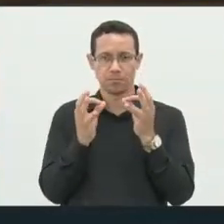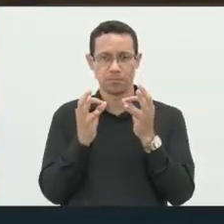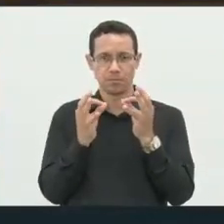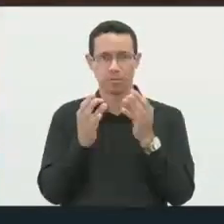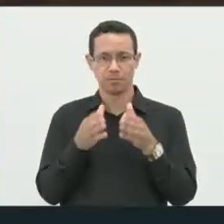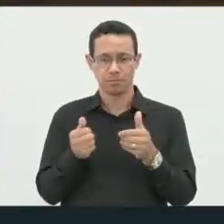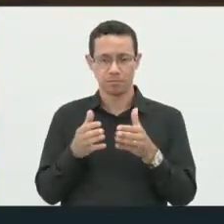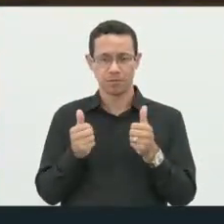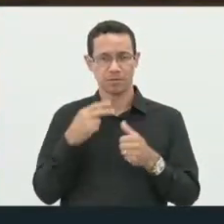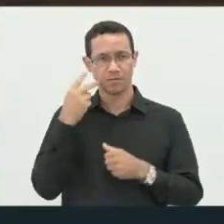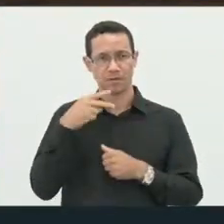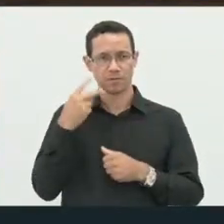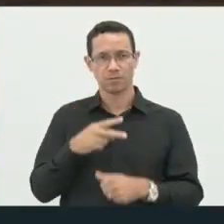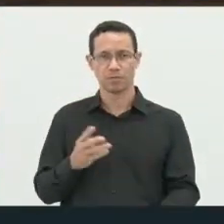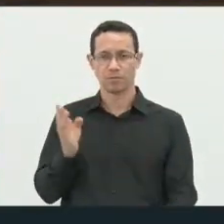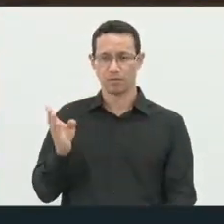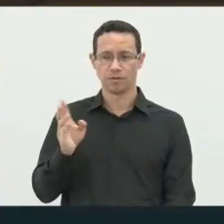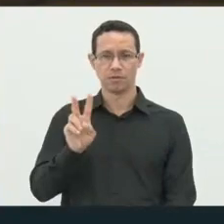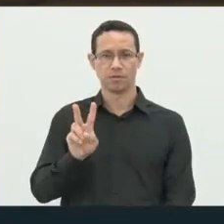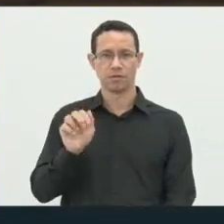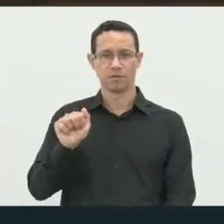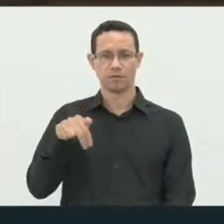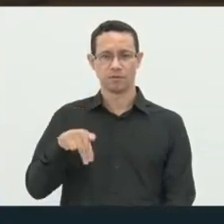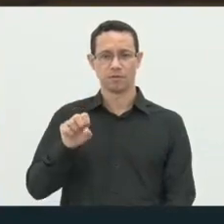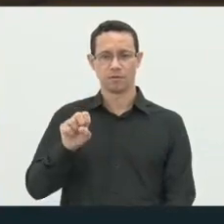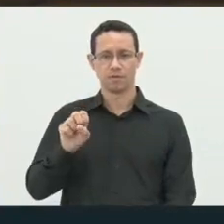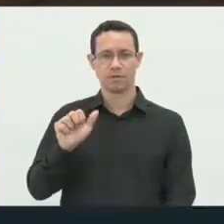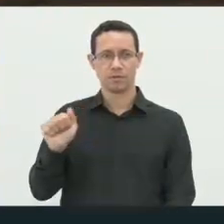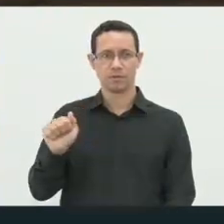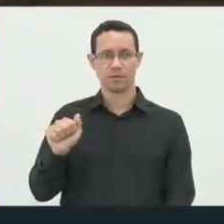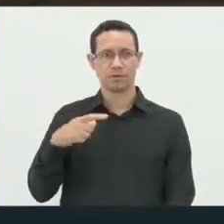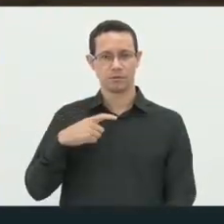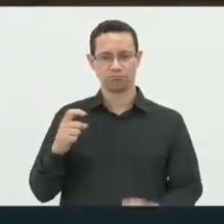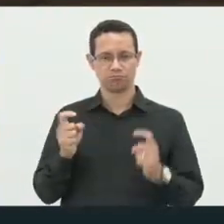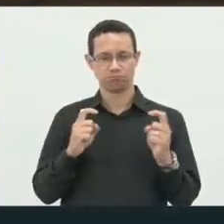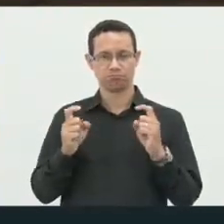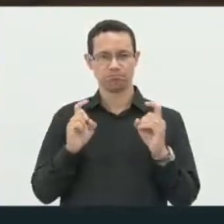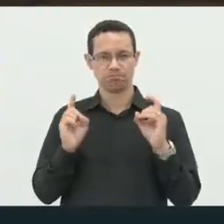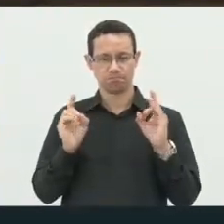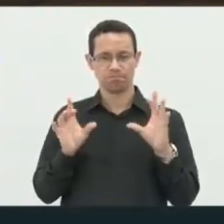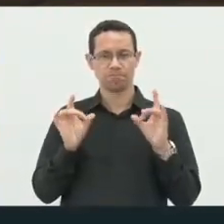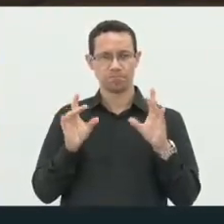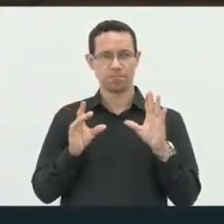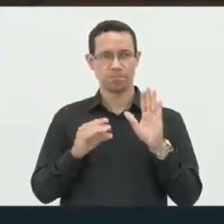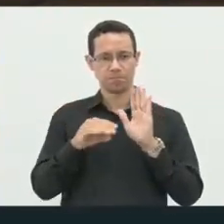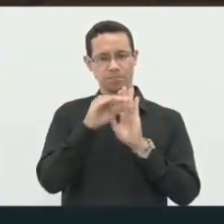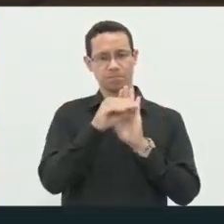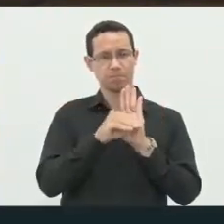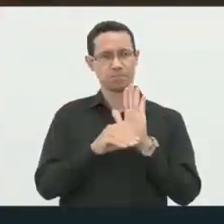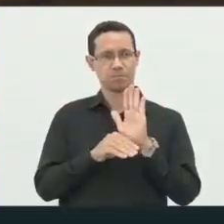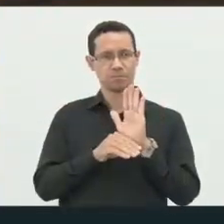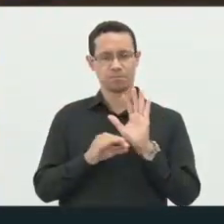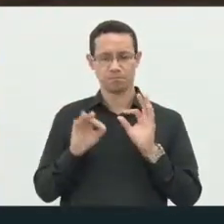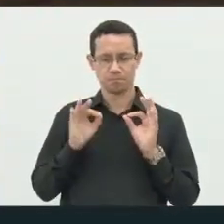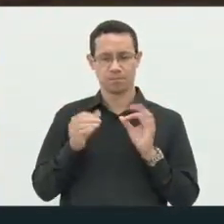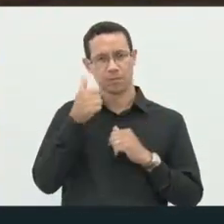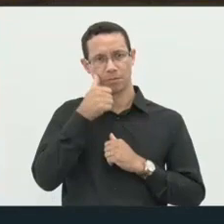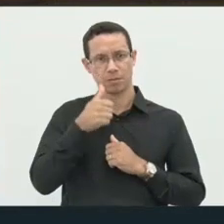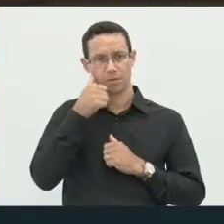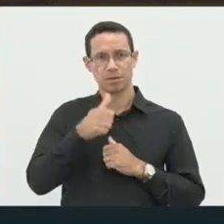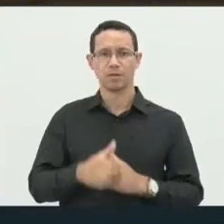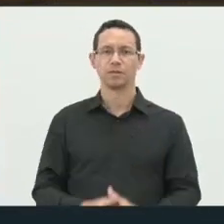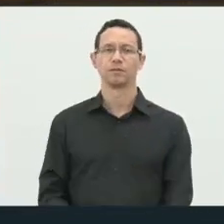vereadora Vanessa de Jesus para que a gente tenha uma sessão exclusiva com pautas sobre mulheres